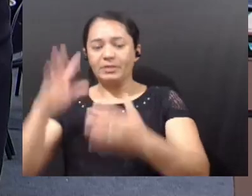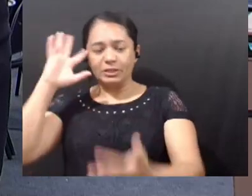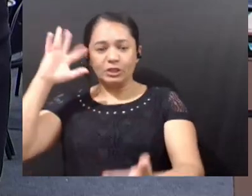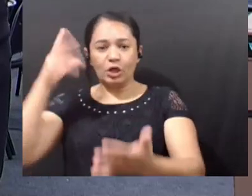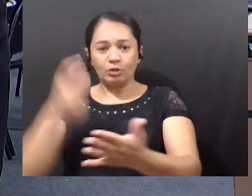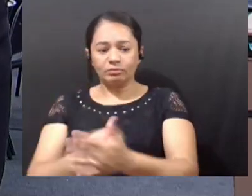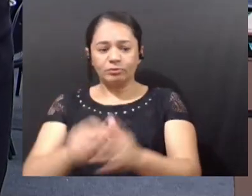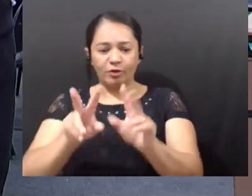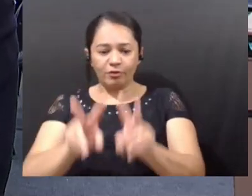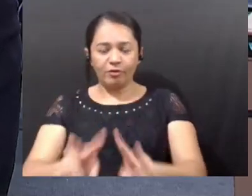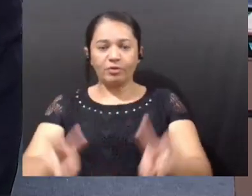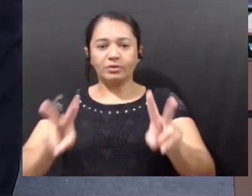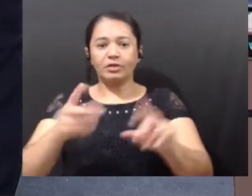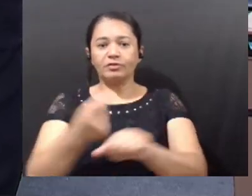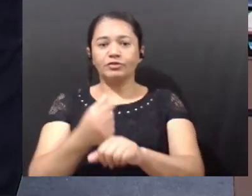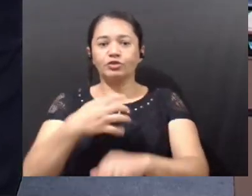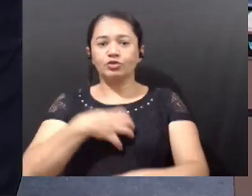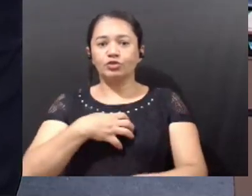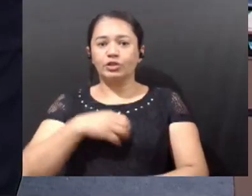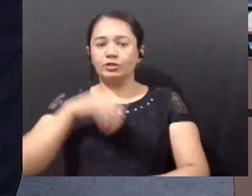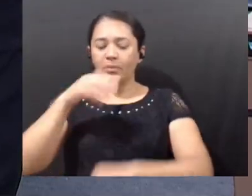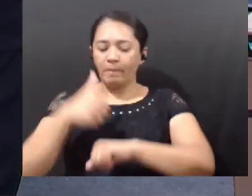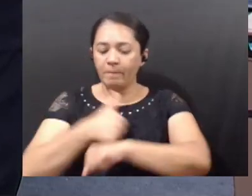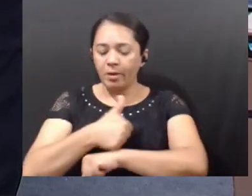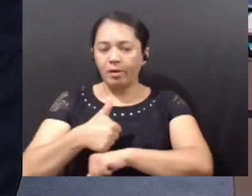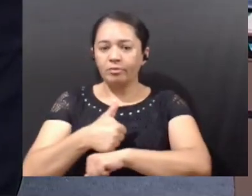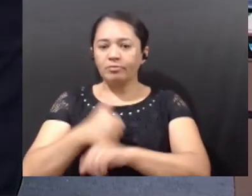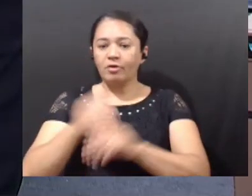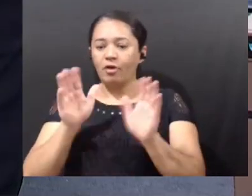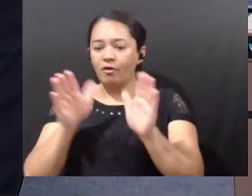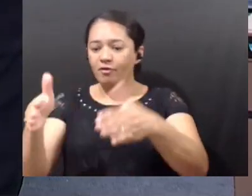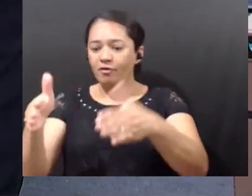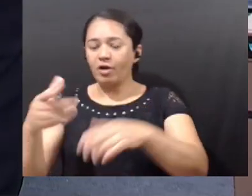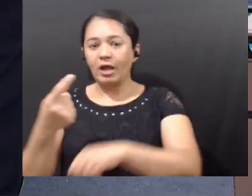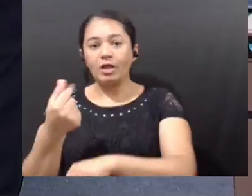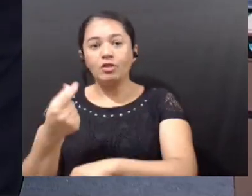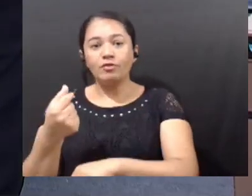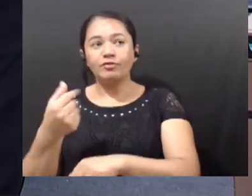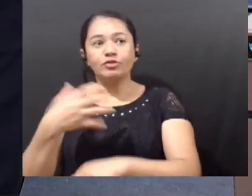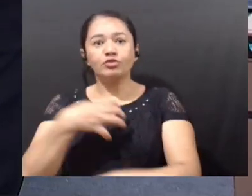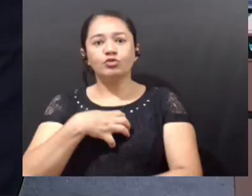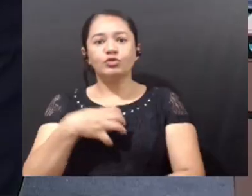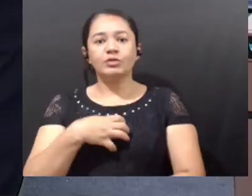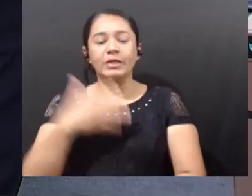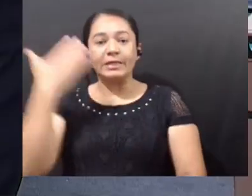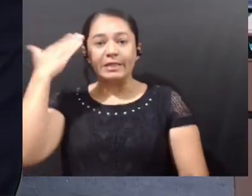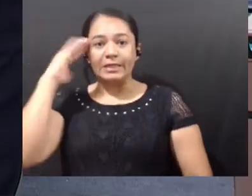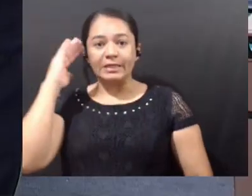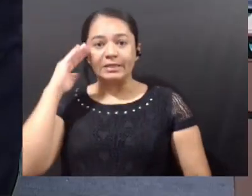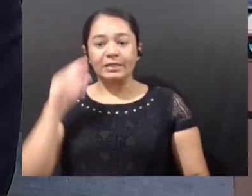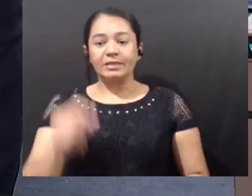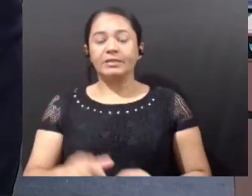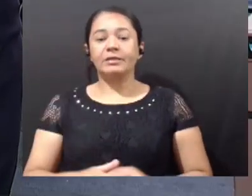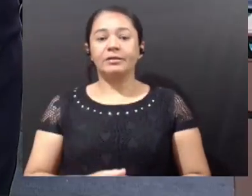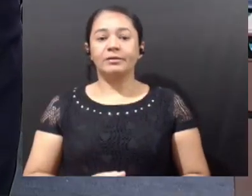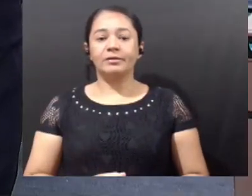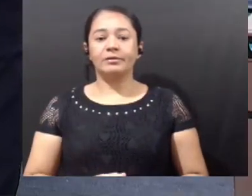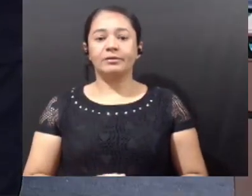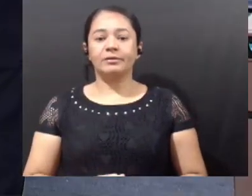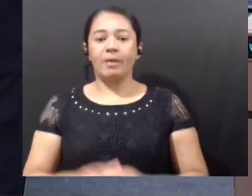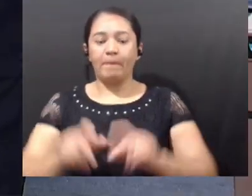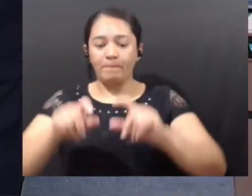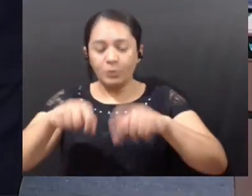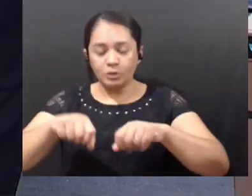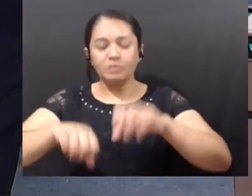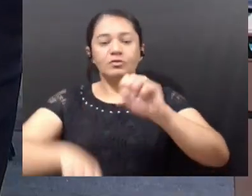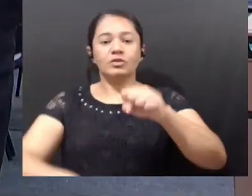uma forma mais profissional, olhar para o financeiro e entender que o financeiro pode sim ter uma pessoa de confiança,